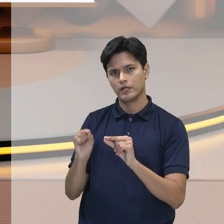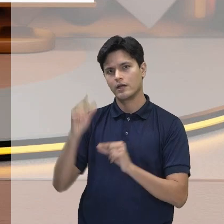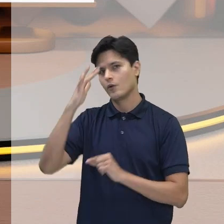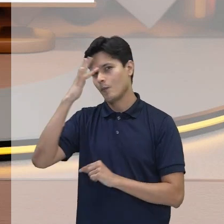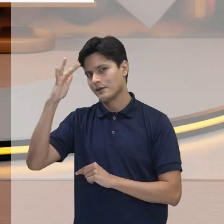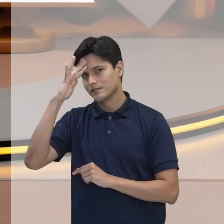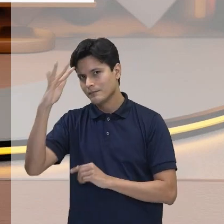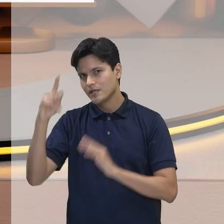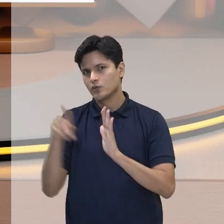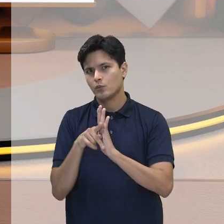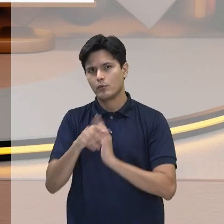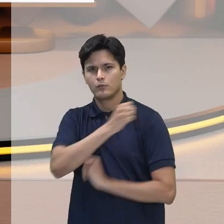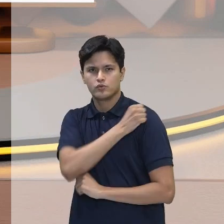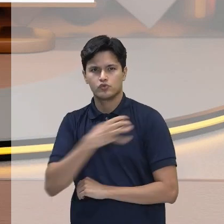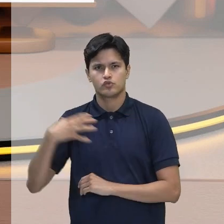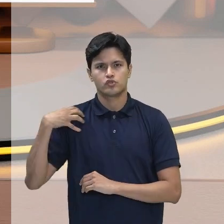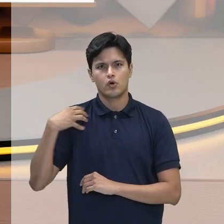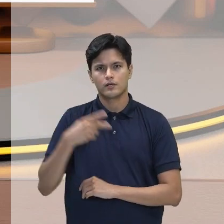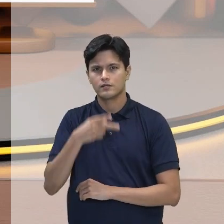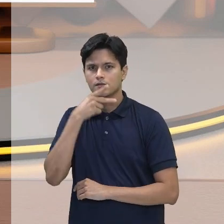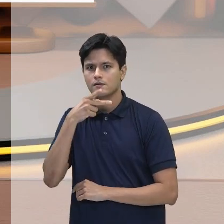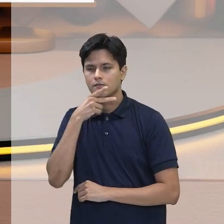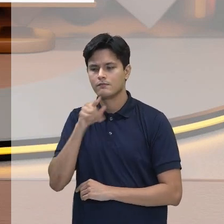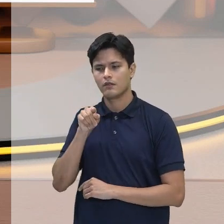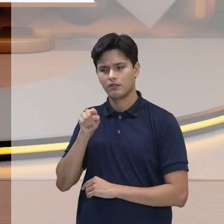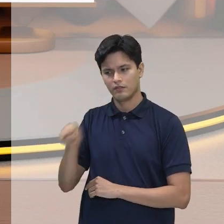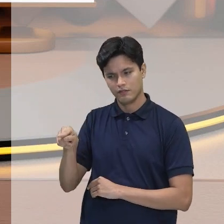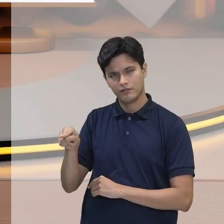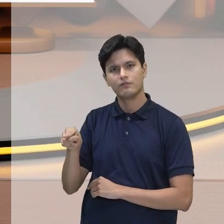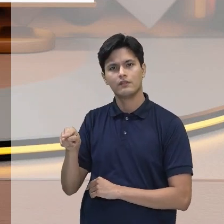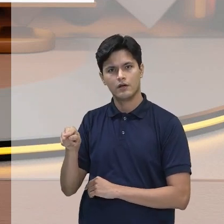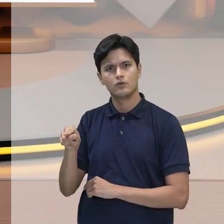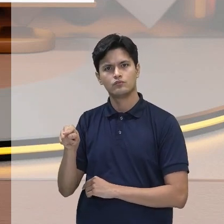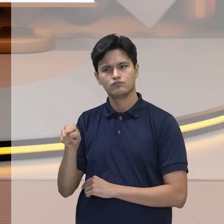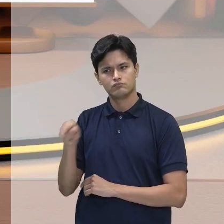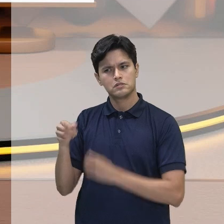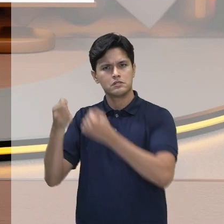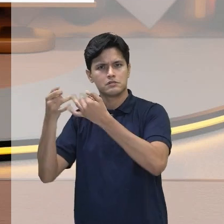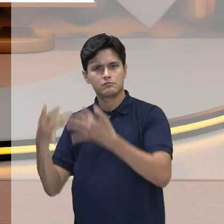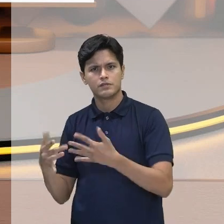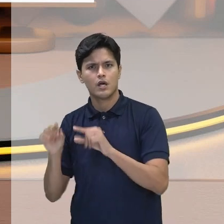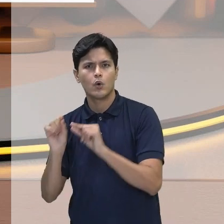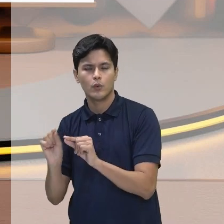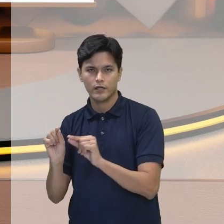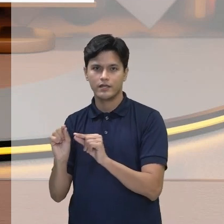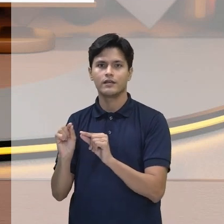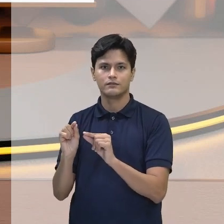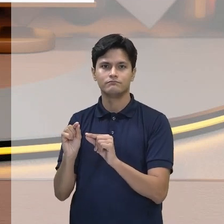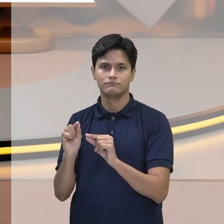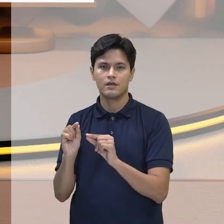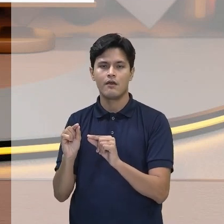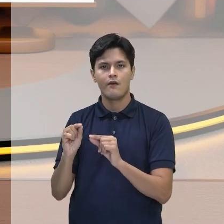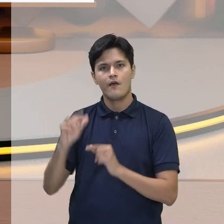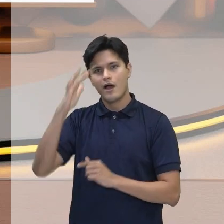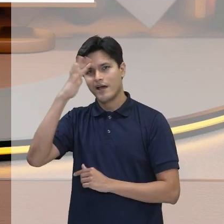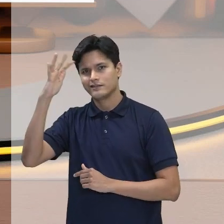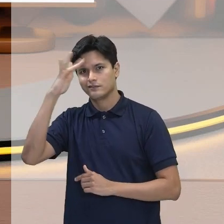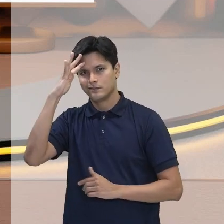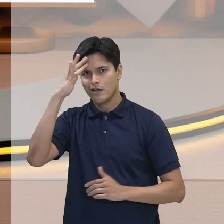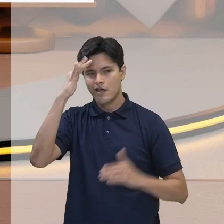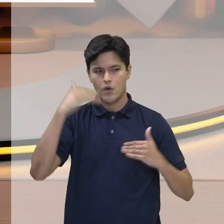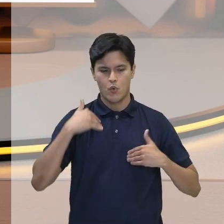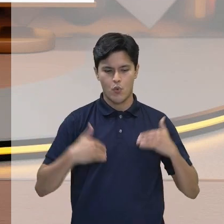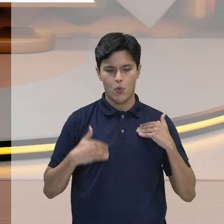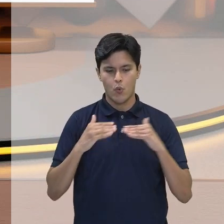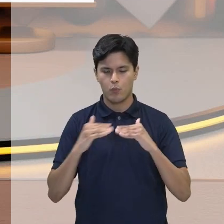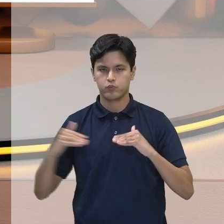pensamento todo diz que ele é superior ao corpo, a ideia, né, é superior ao corpo, ele já começa a trazer essas